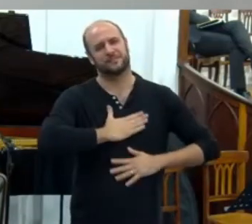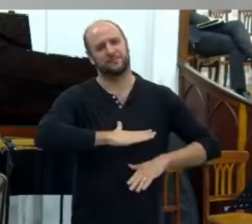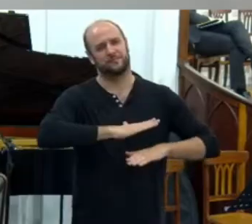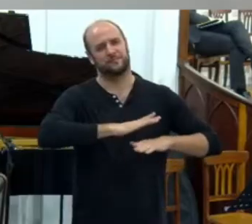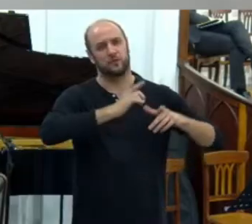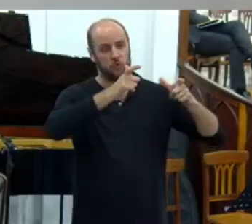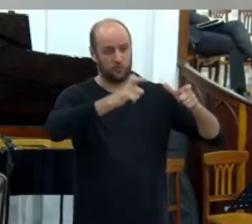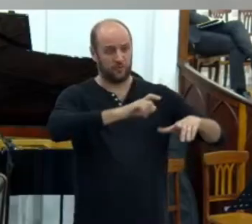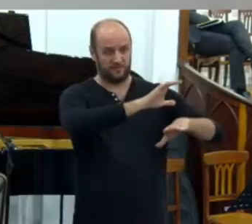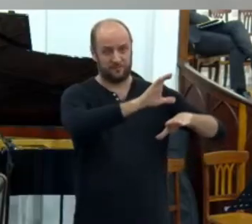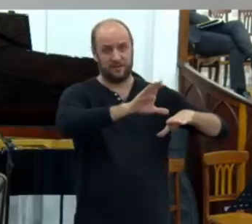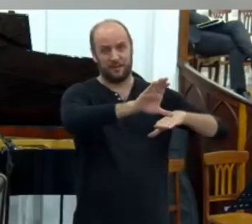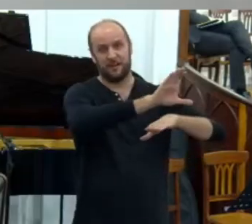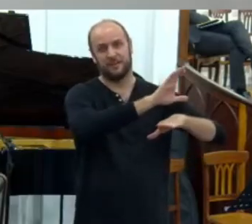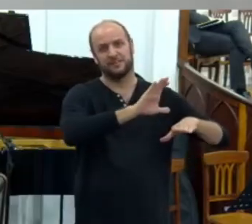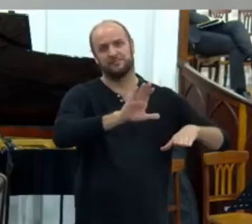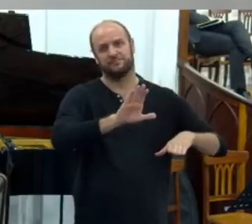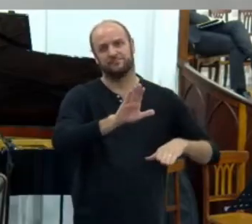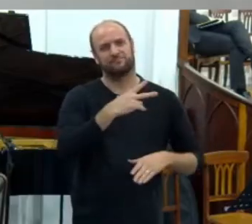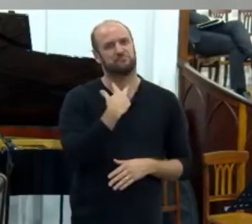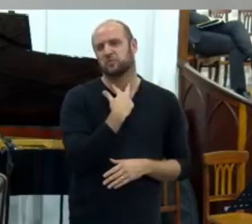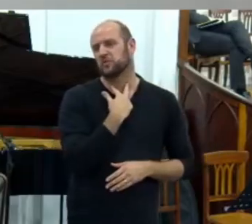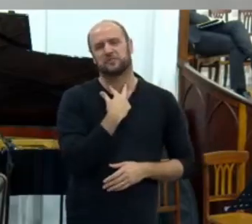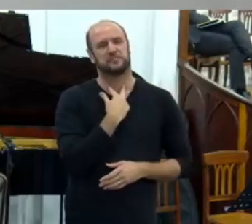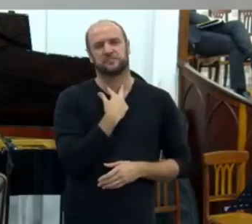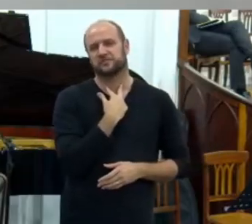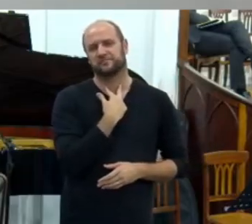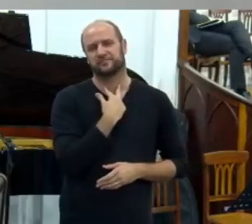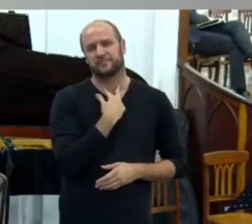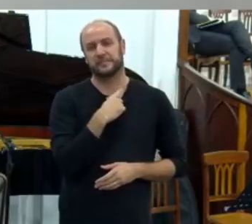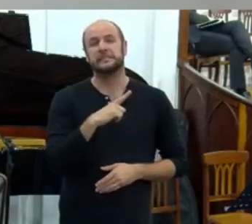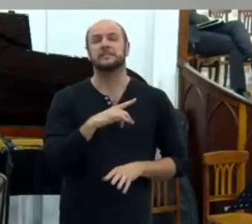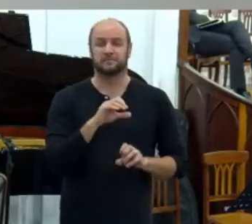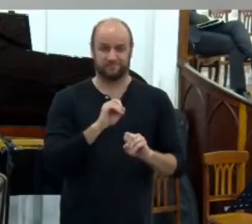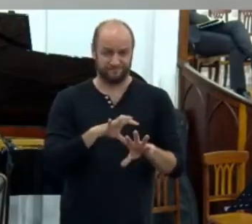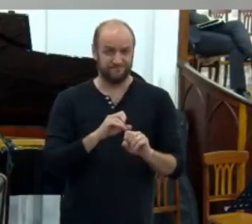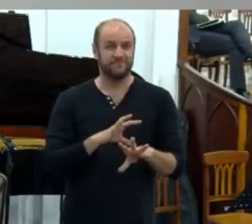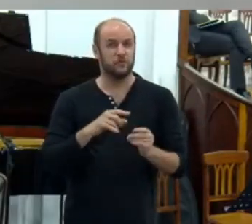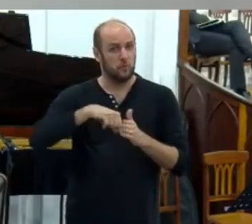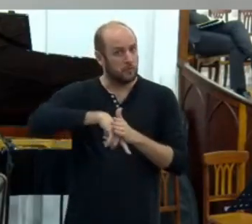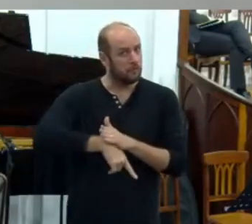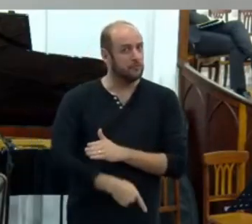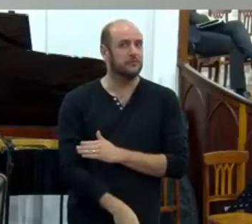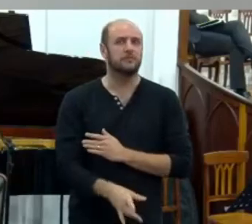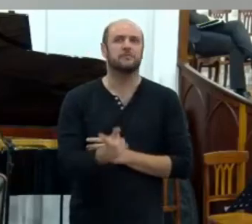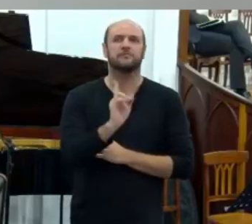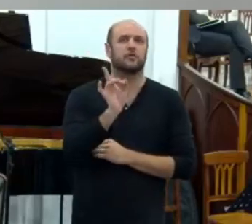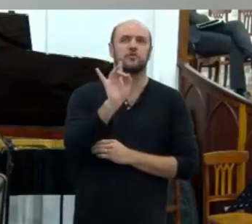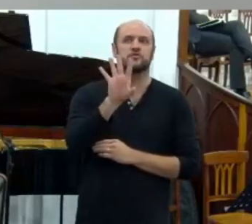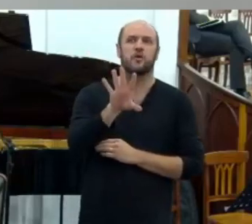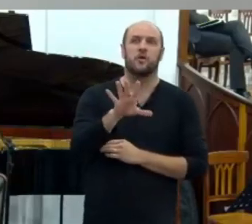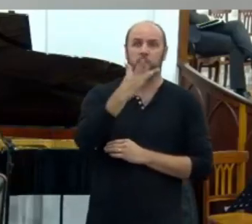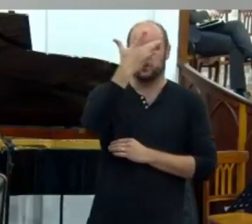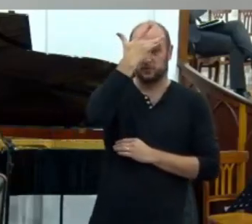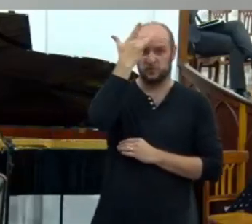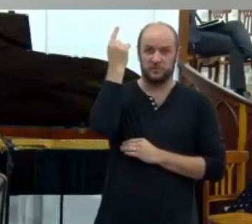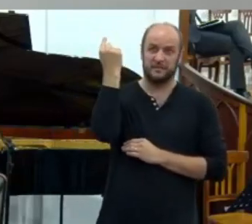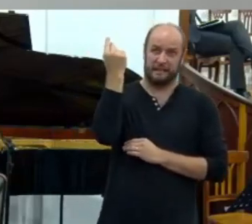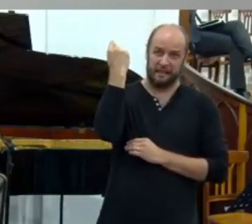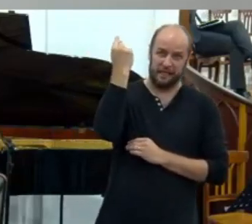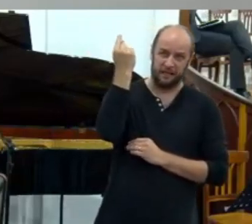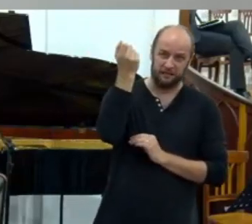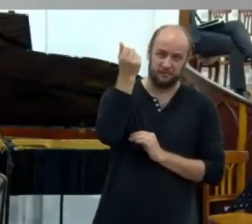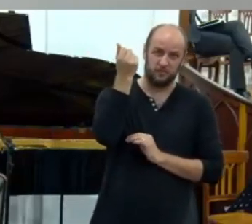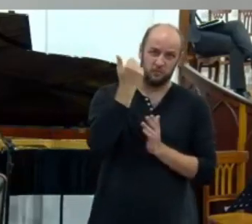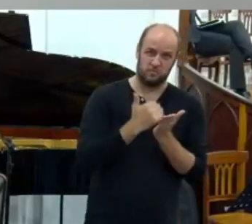terra prometida. E existe aqui um ensinamento profundo, não somente àqueles irmãos do primeiro